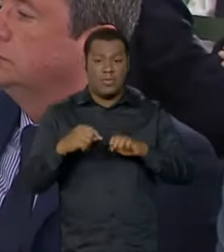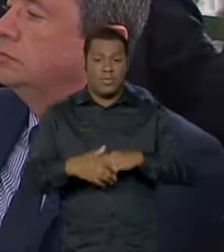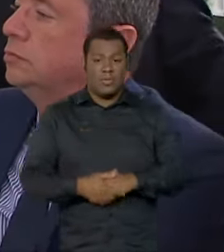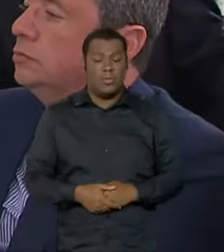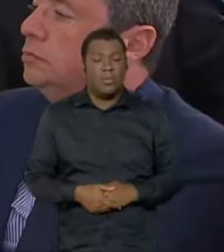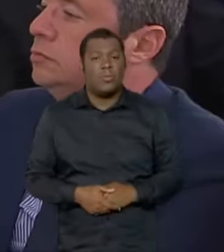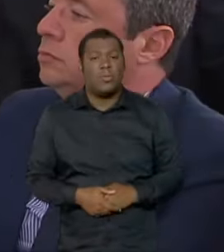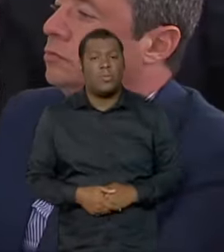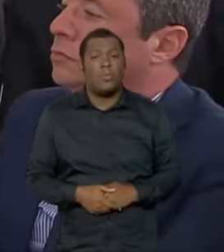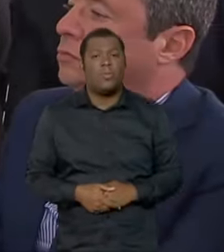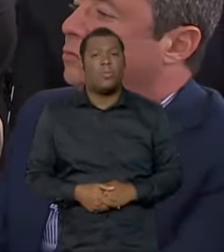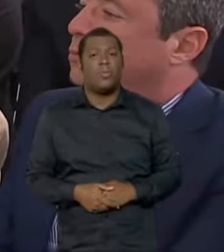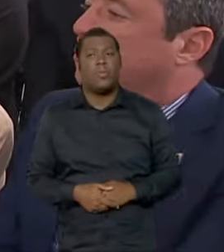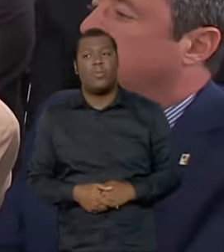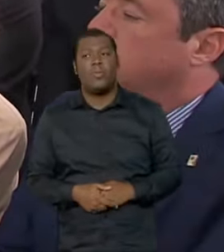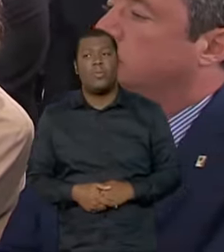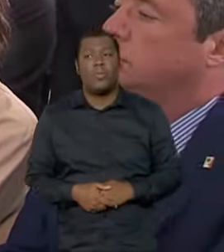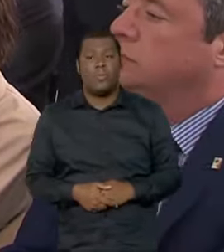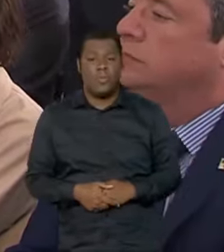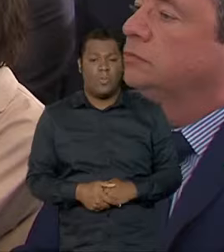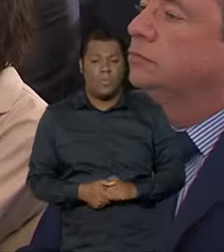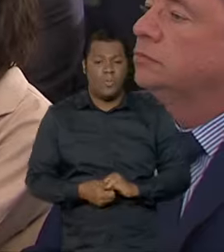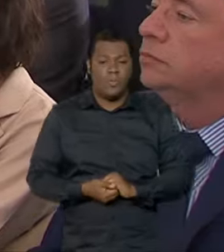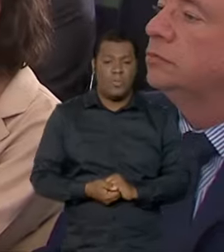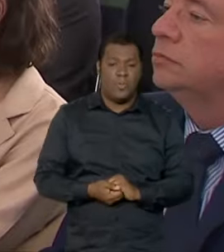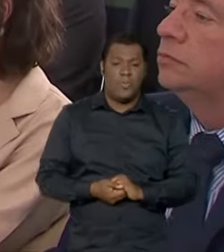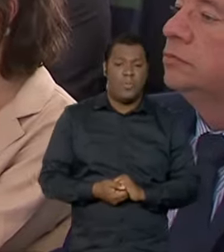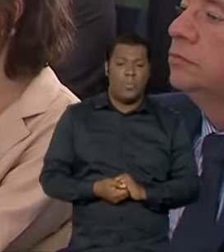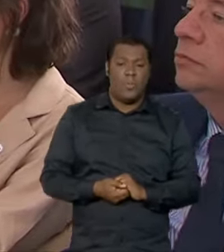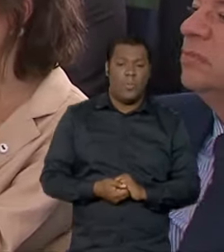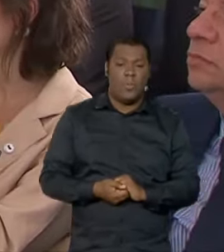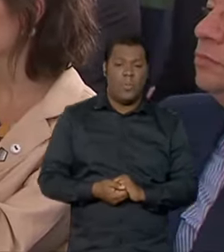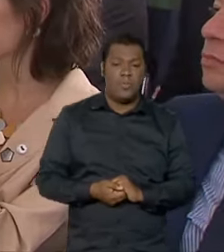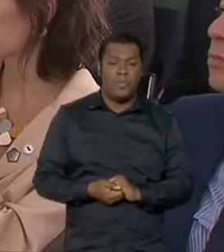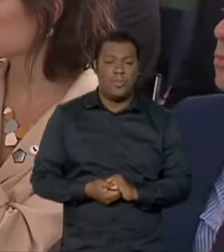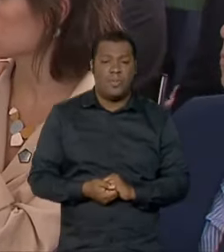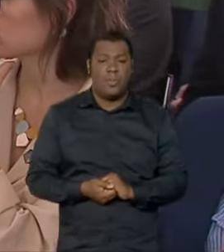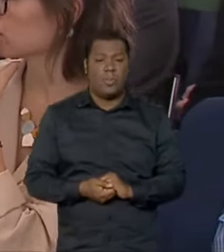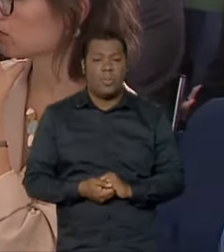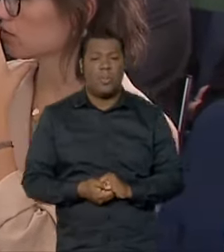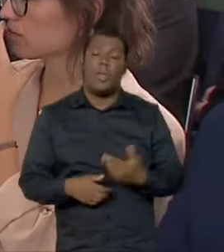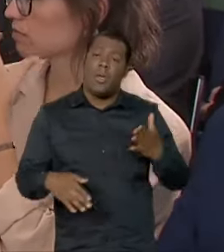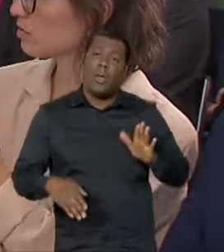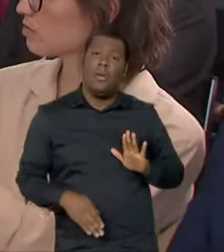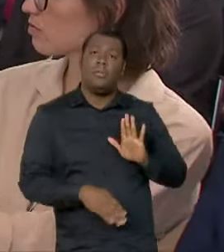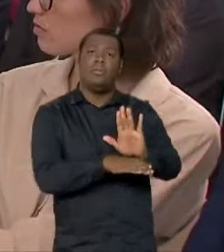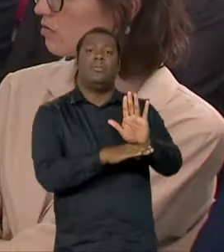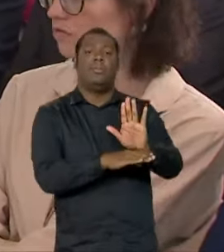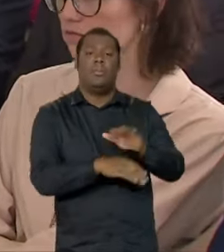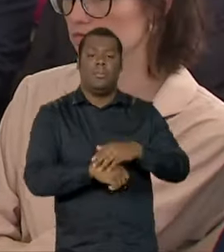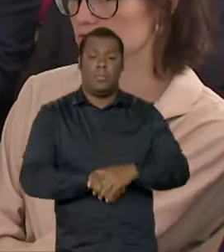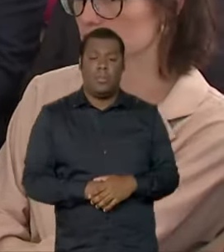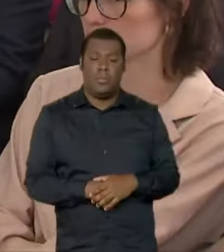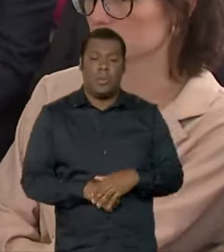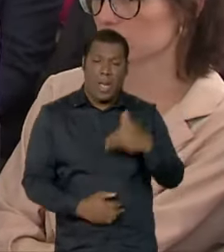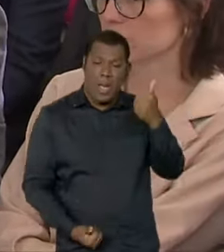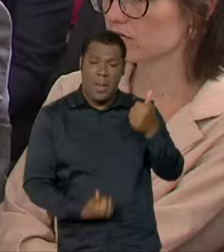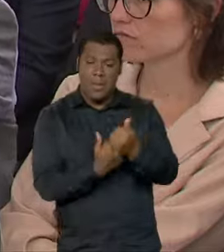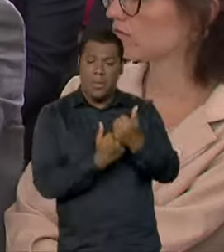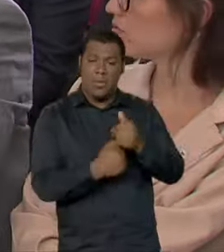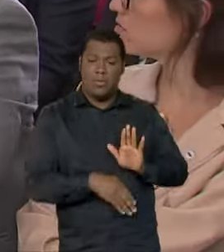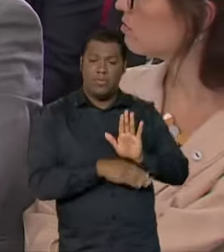história, que vai, ao mesmo tempo, ajudar